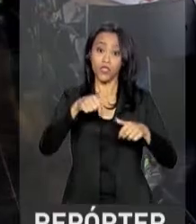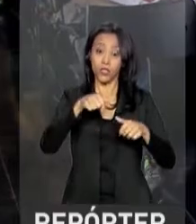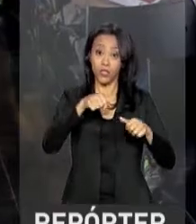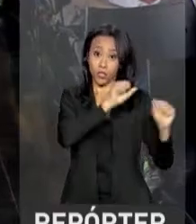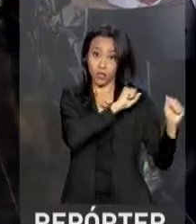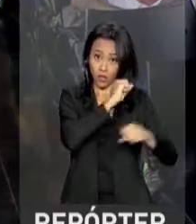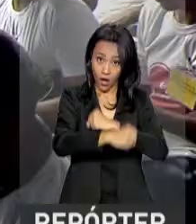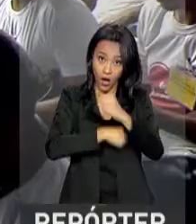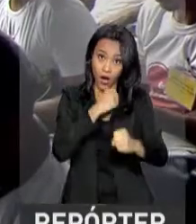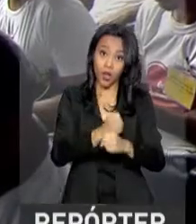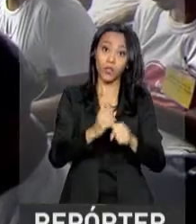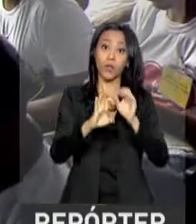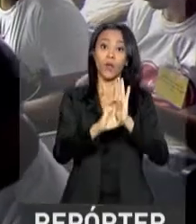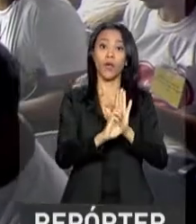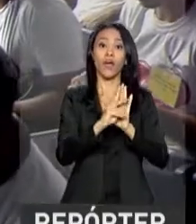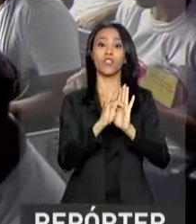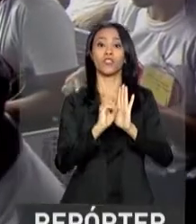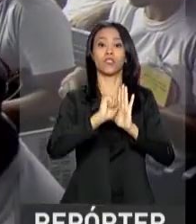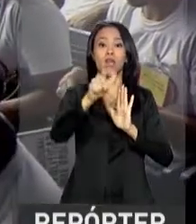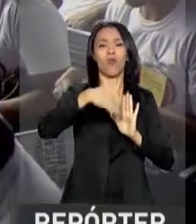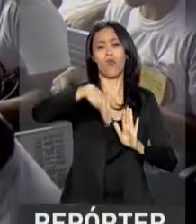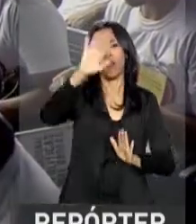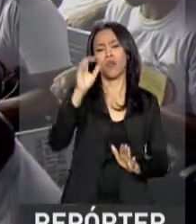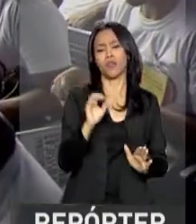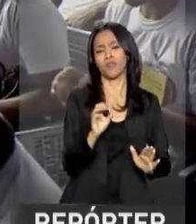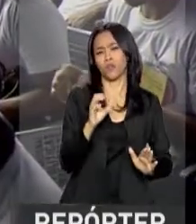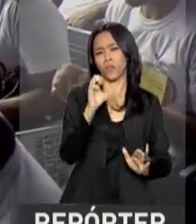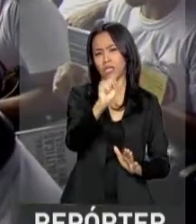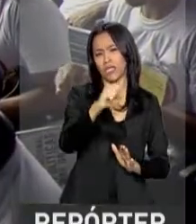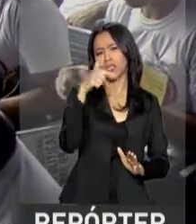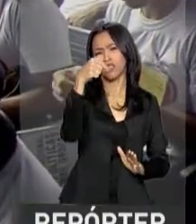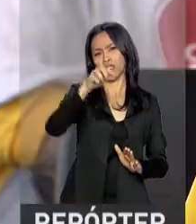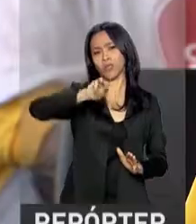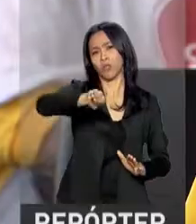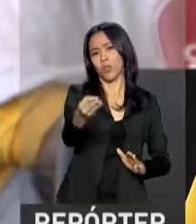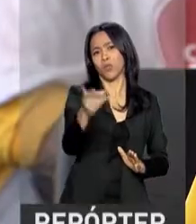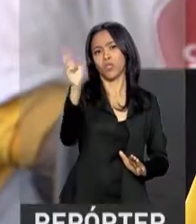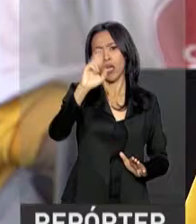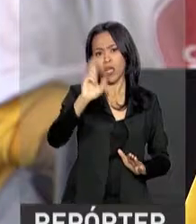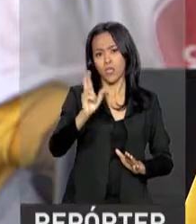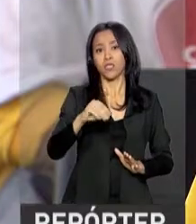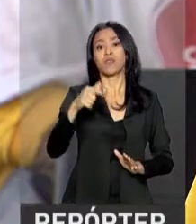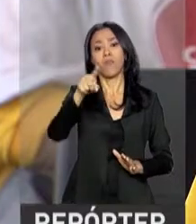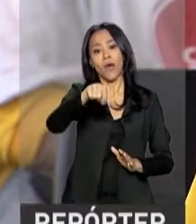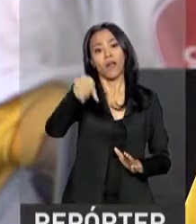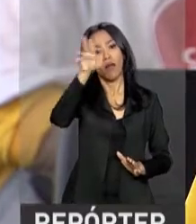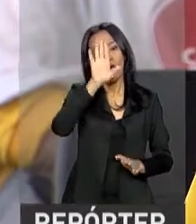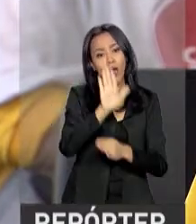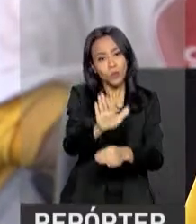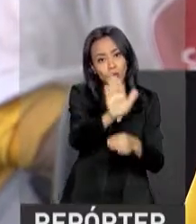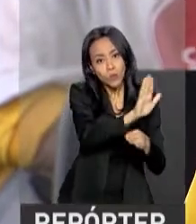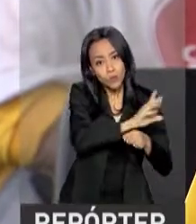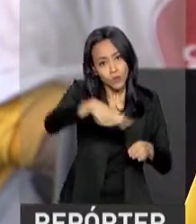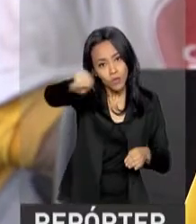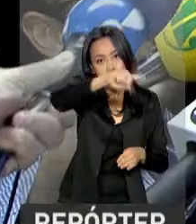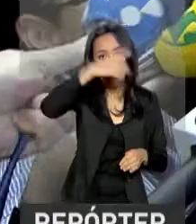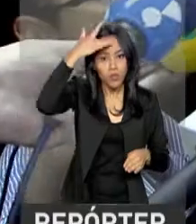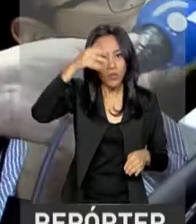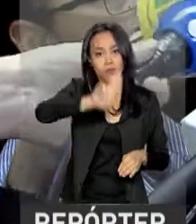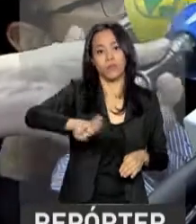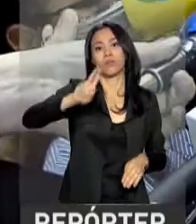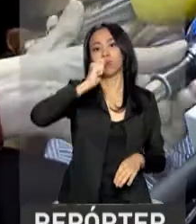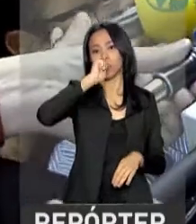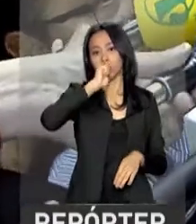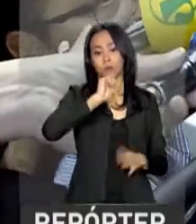investimento de mais de 87 milhões de reais para acolher 20 mil usuários por ano nessas comunidades o